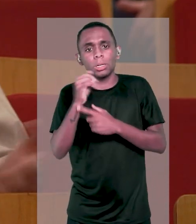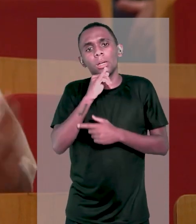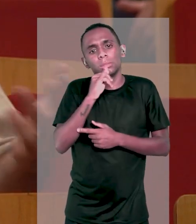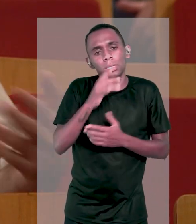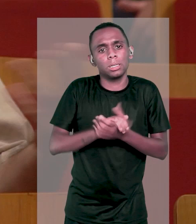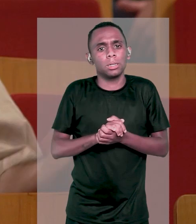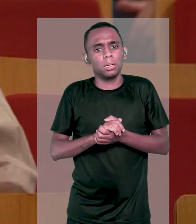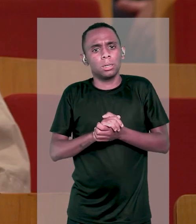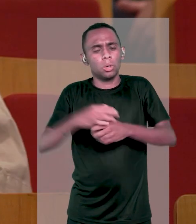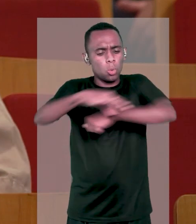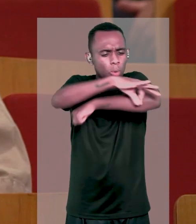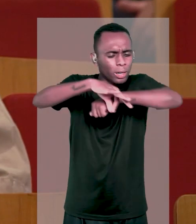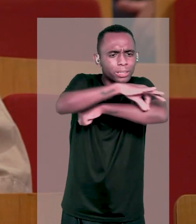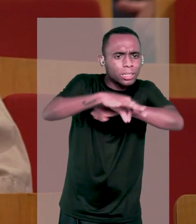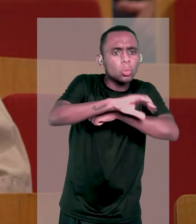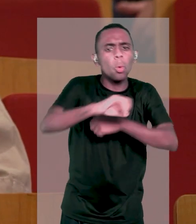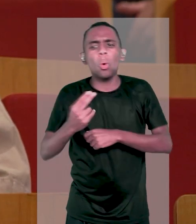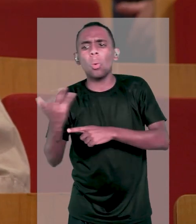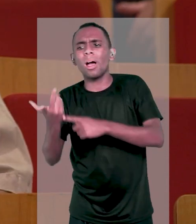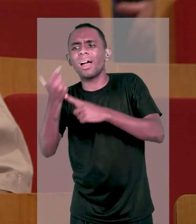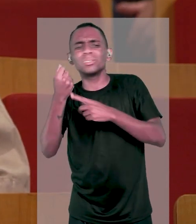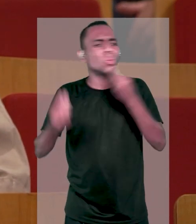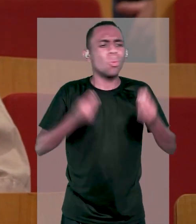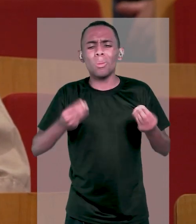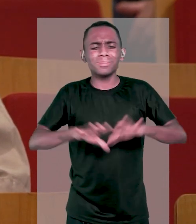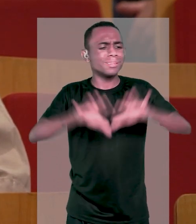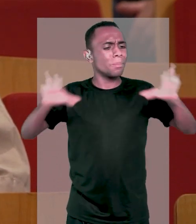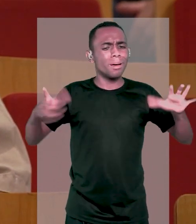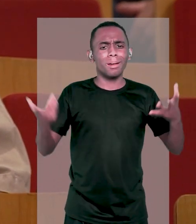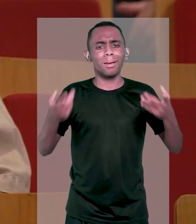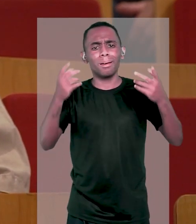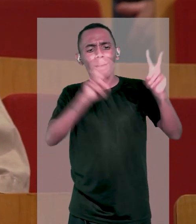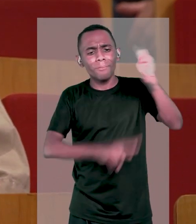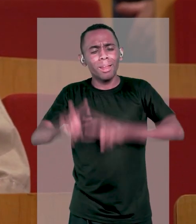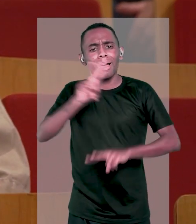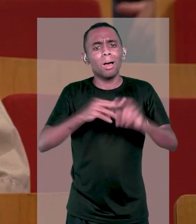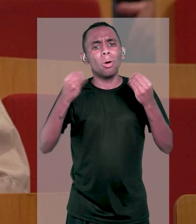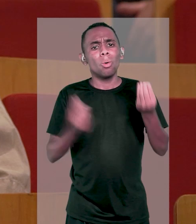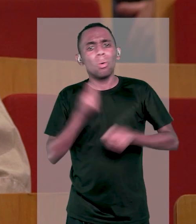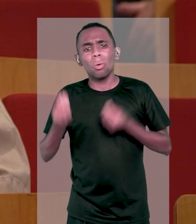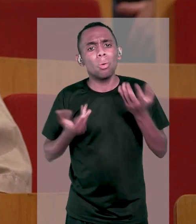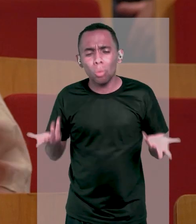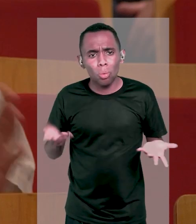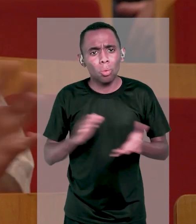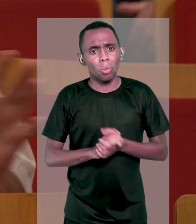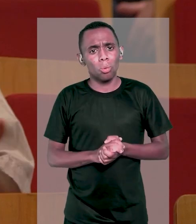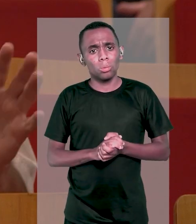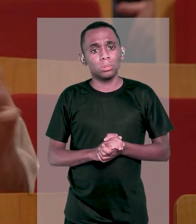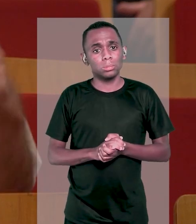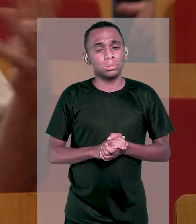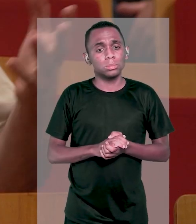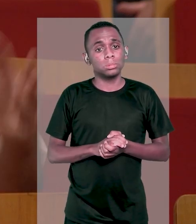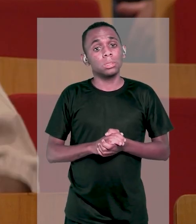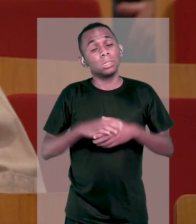coincidentemente uma arquitetura com distinção artística como é